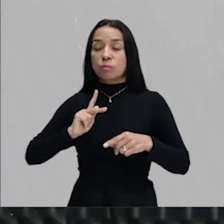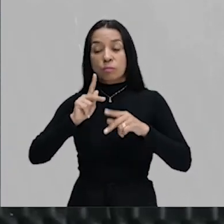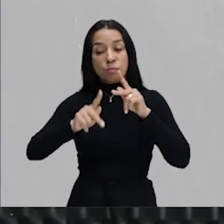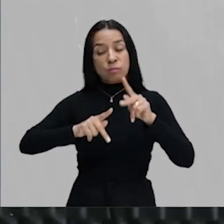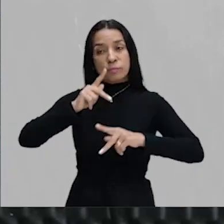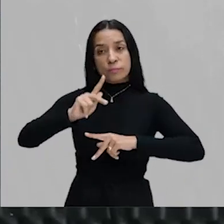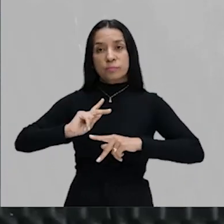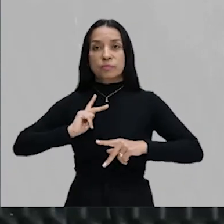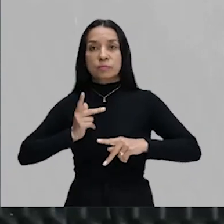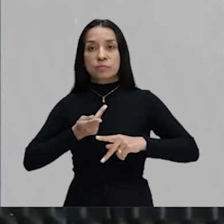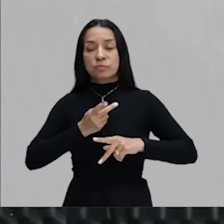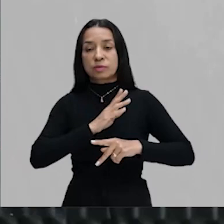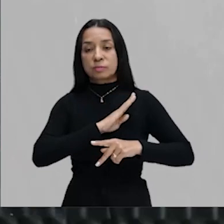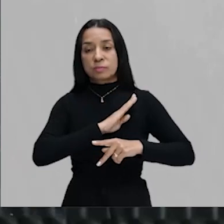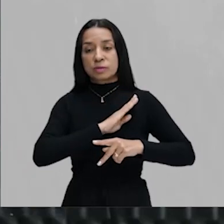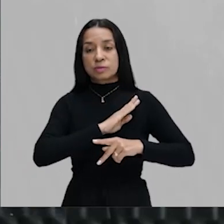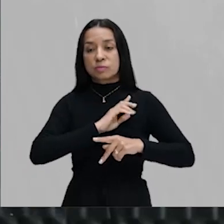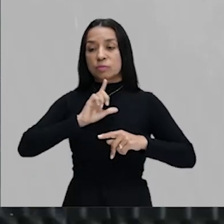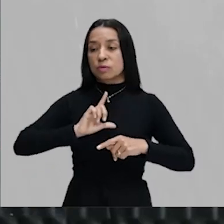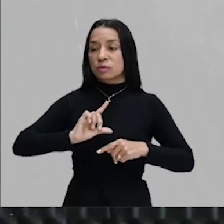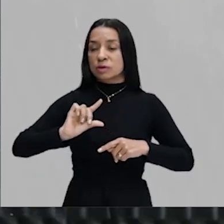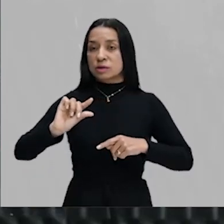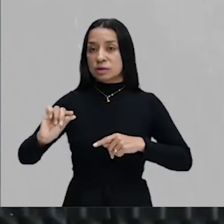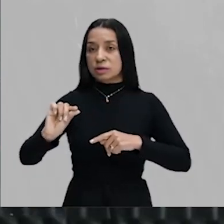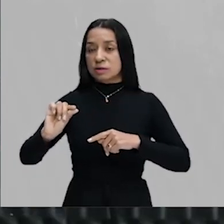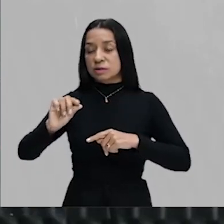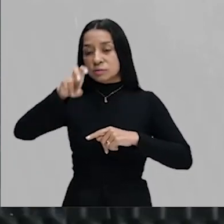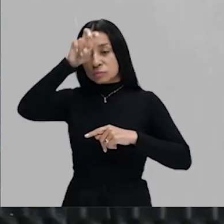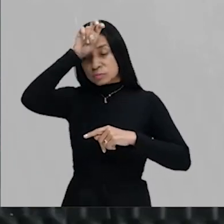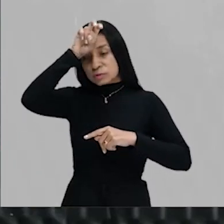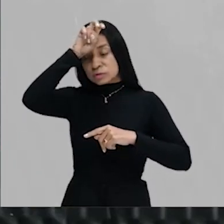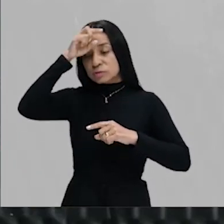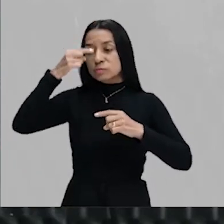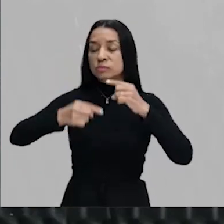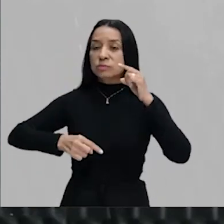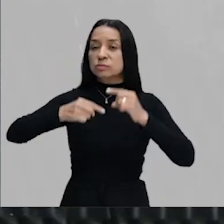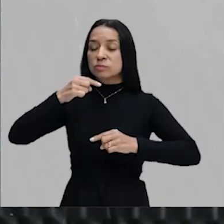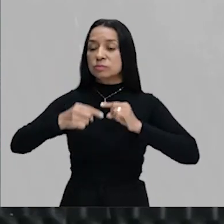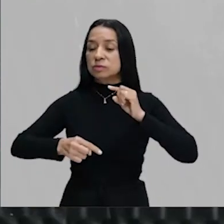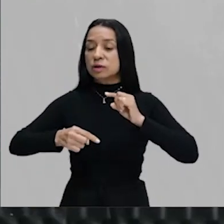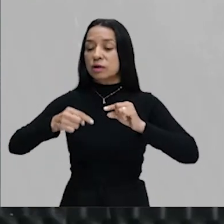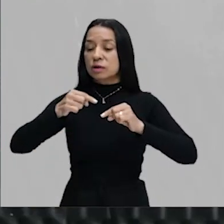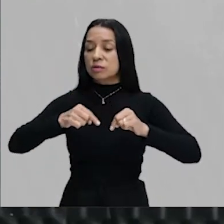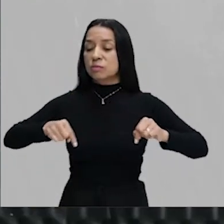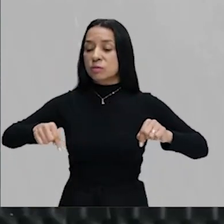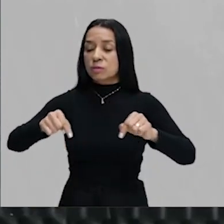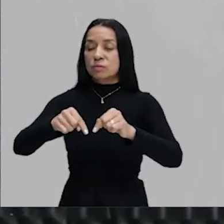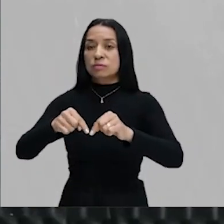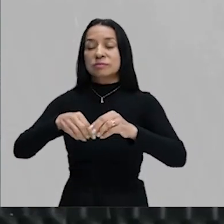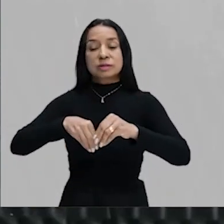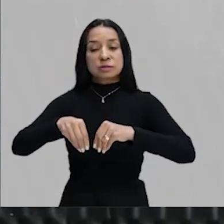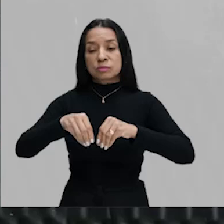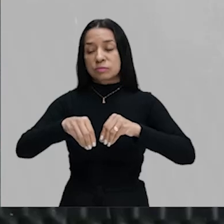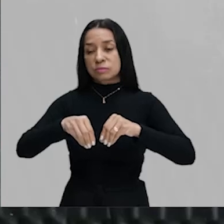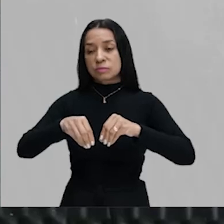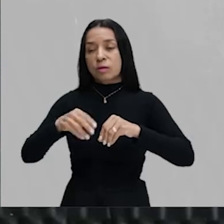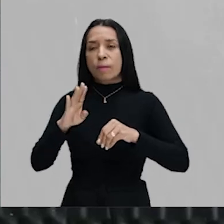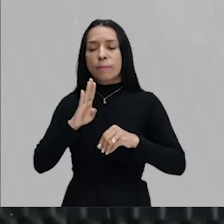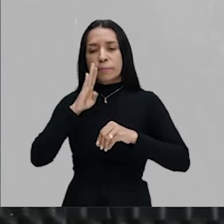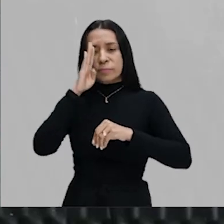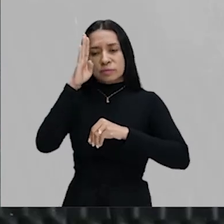eles saíram do Egito, eles disputaram territórios, principalmente com os cananeus